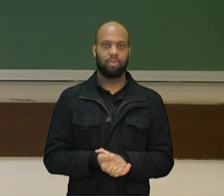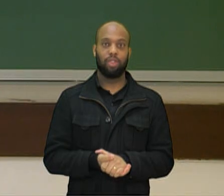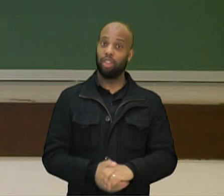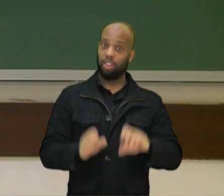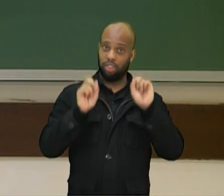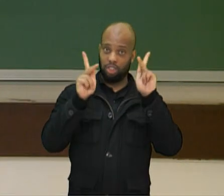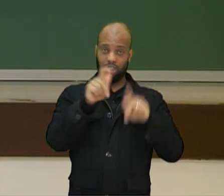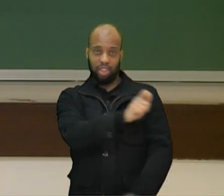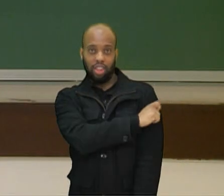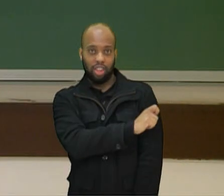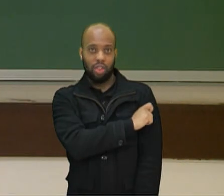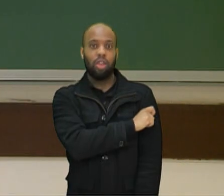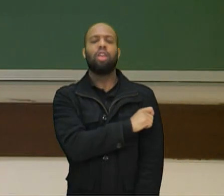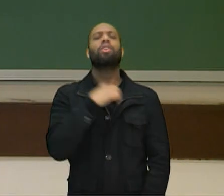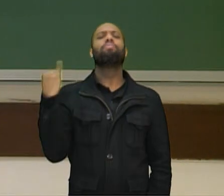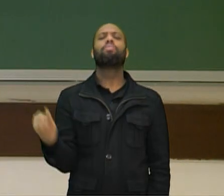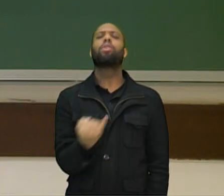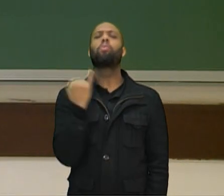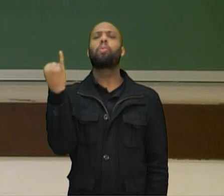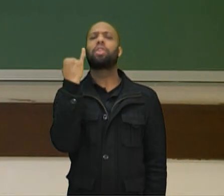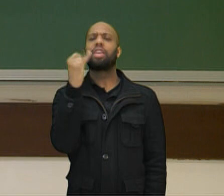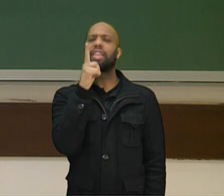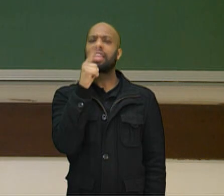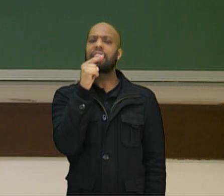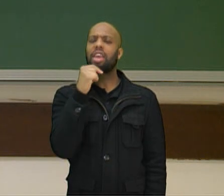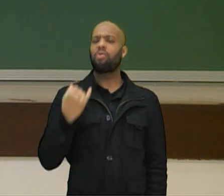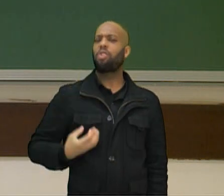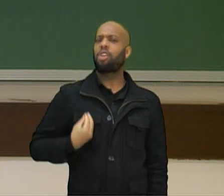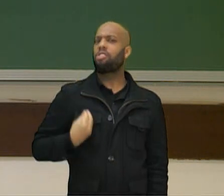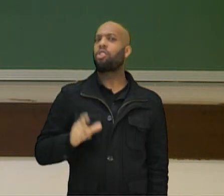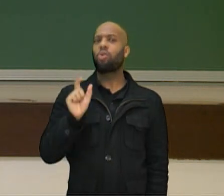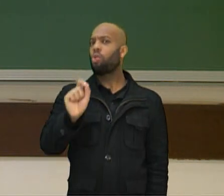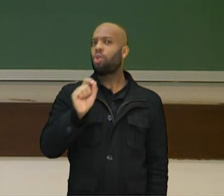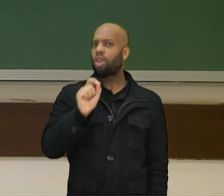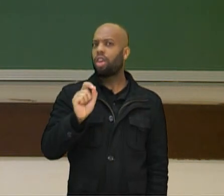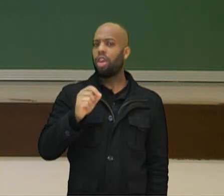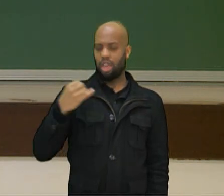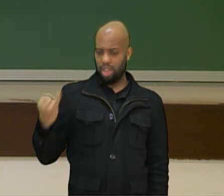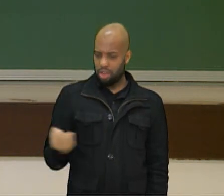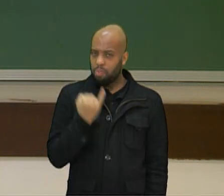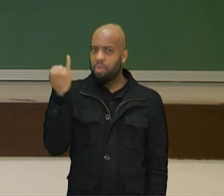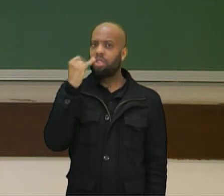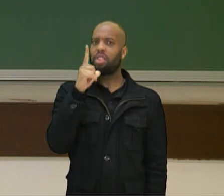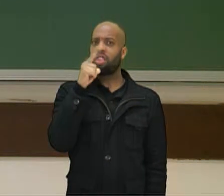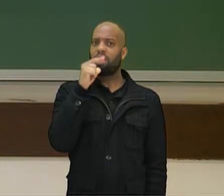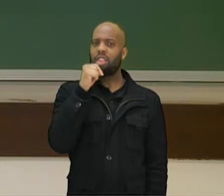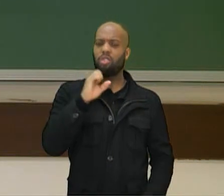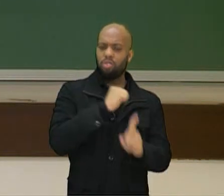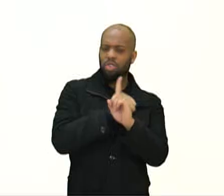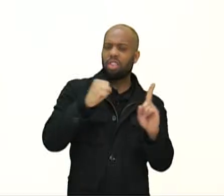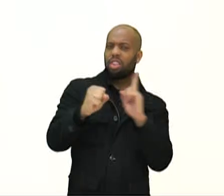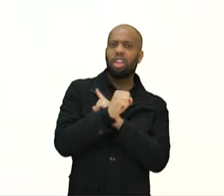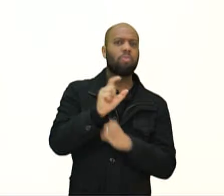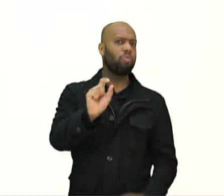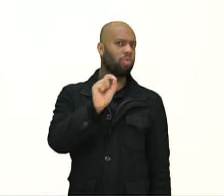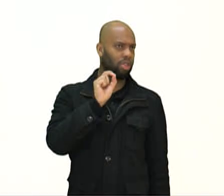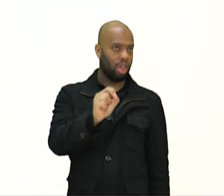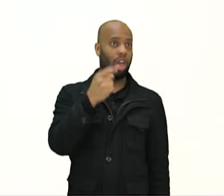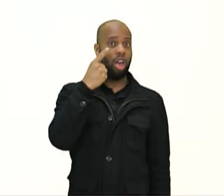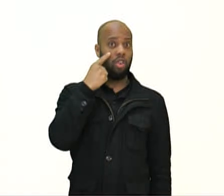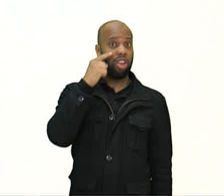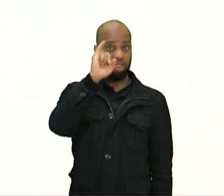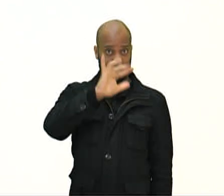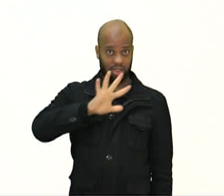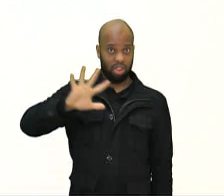Muito bem, estudante. Qual a importância da água na sua vida? Qual a importância da água para a sociedade que nós vivemos? Olha na tela ali algumas imagens